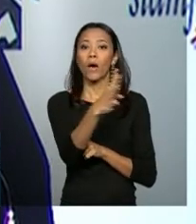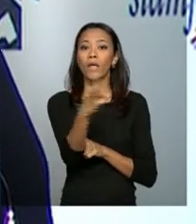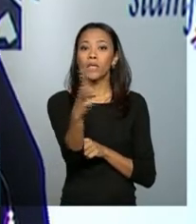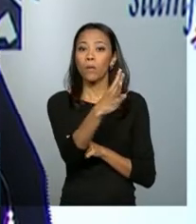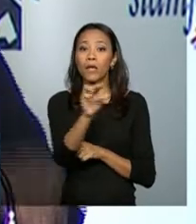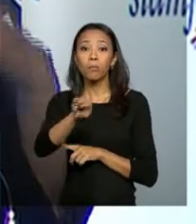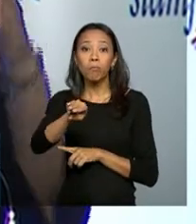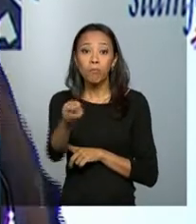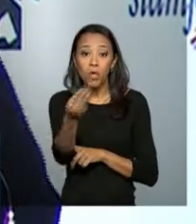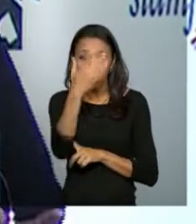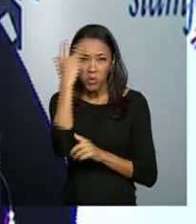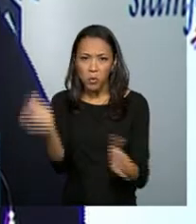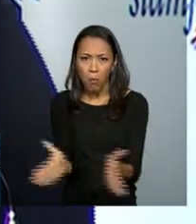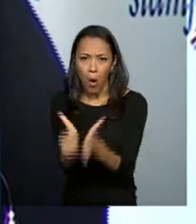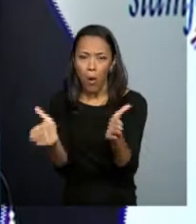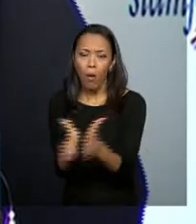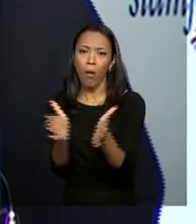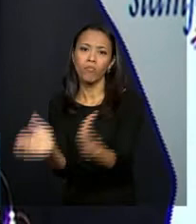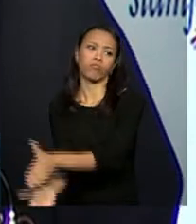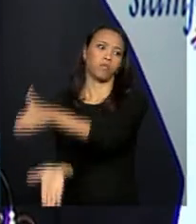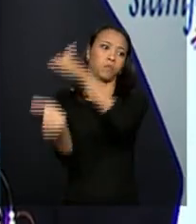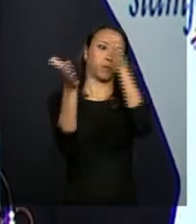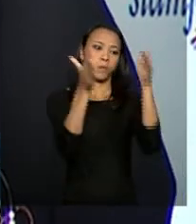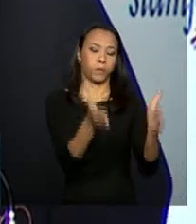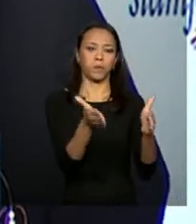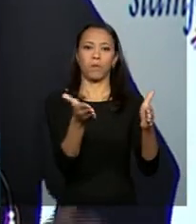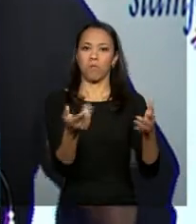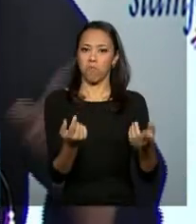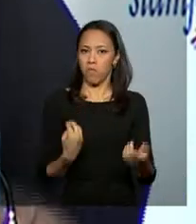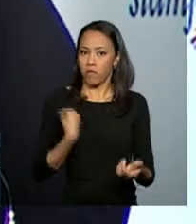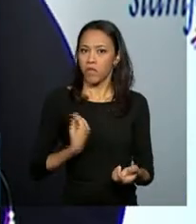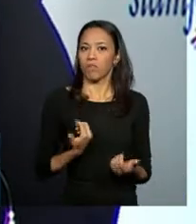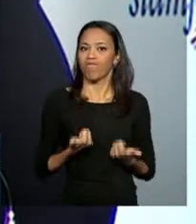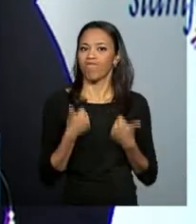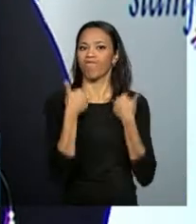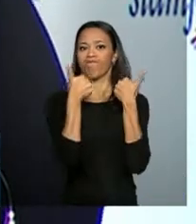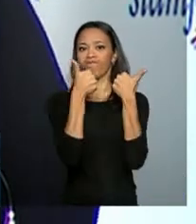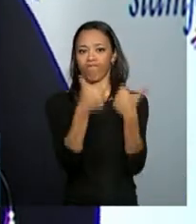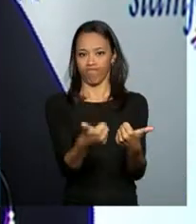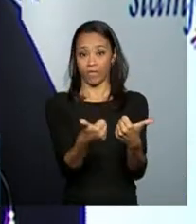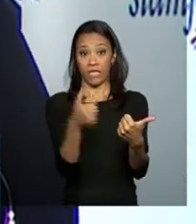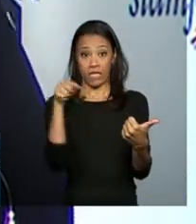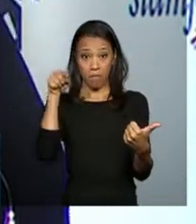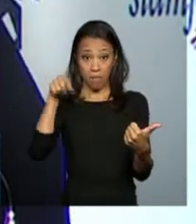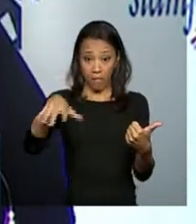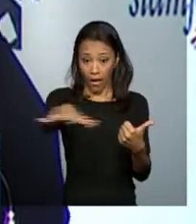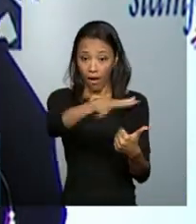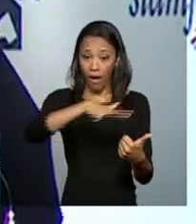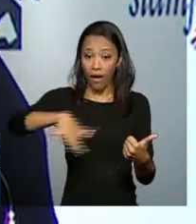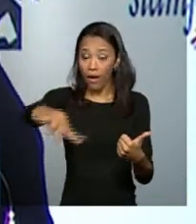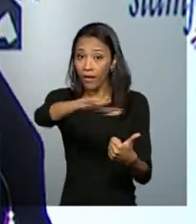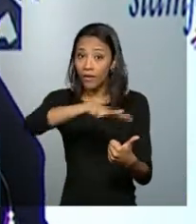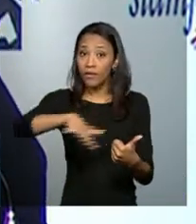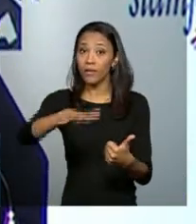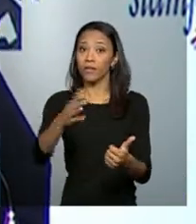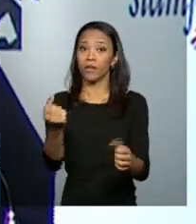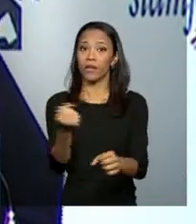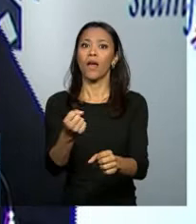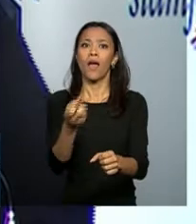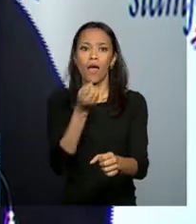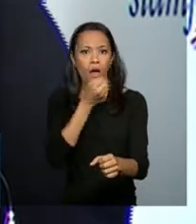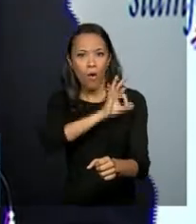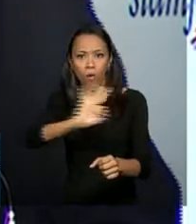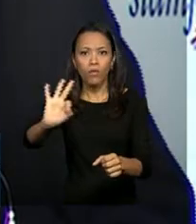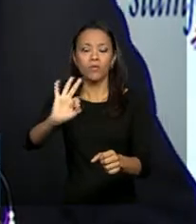à classe média, tirou 36 milhões de pobreza, da pobreza, o que para esse setor é crucial, porque é mercado interno.